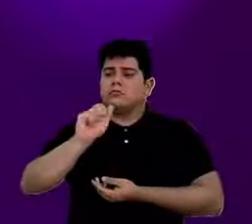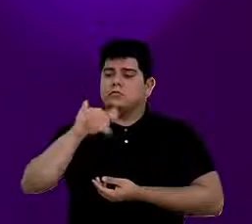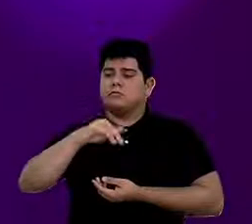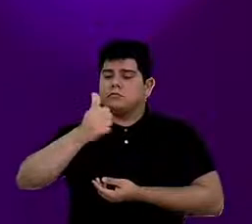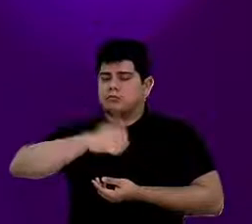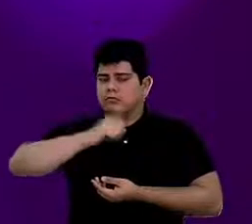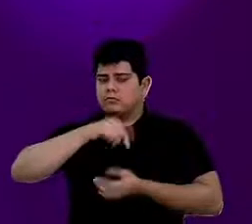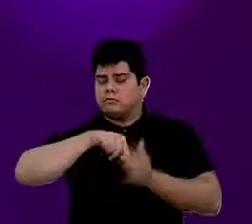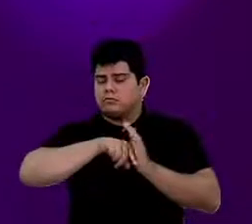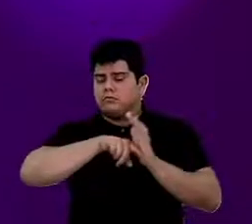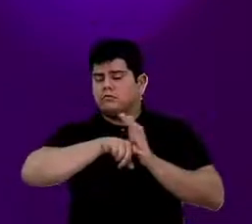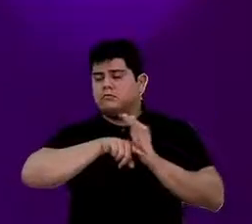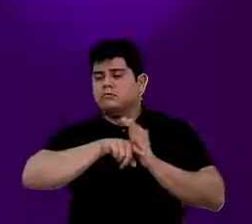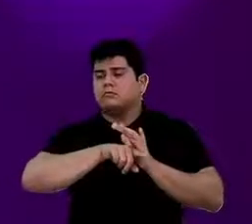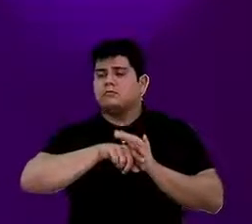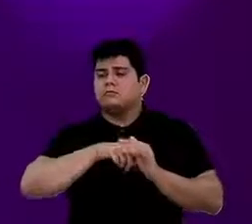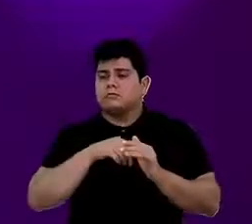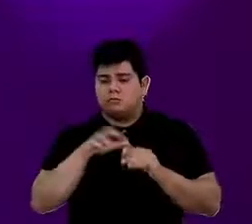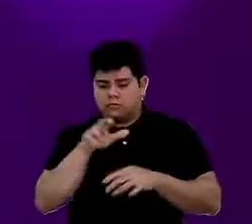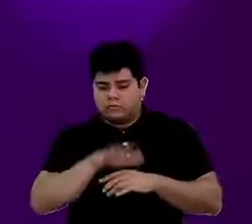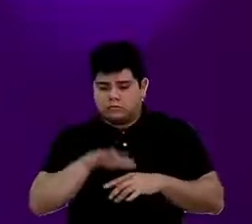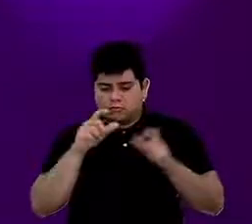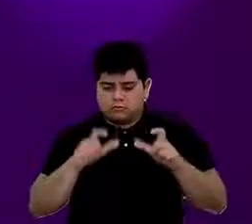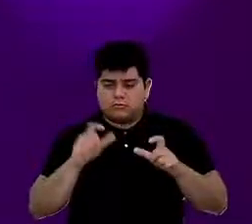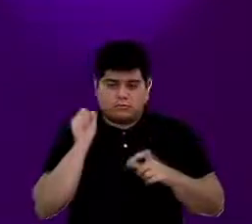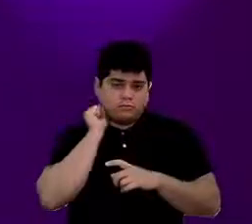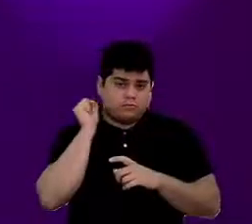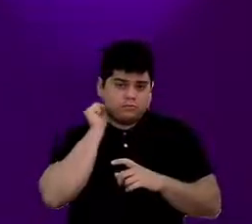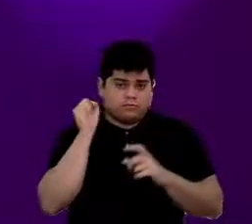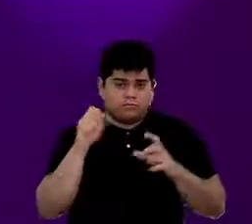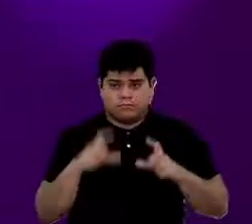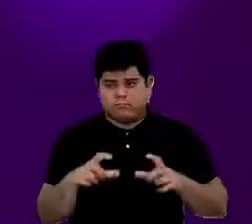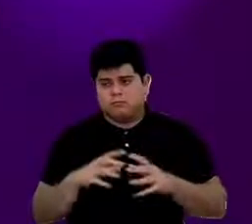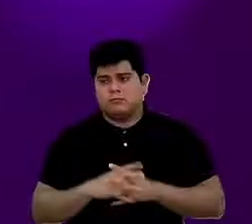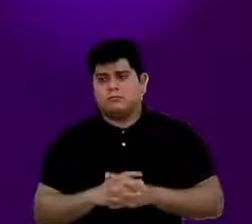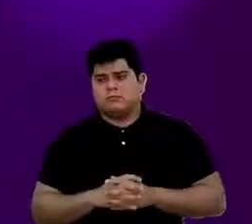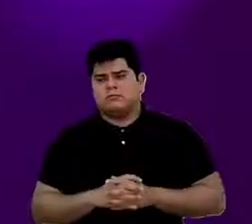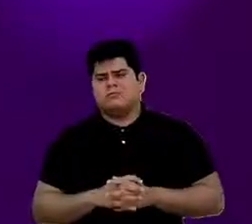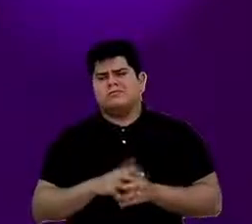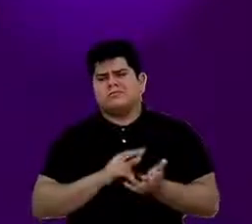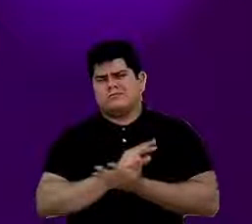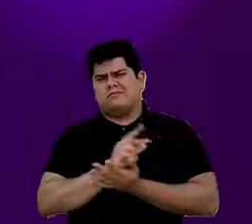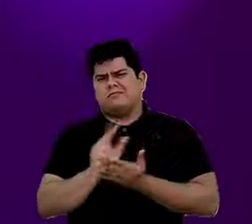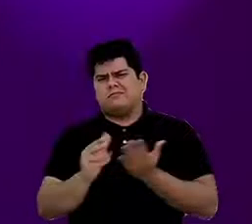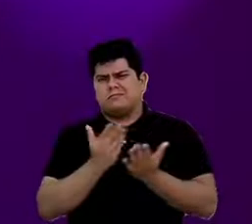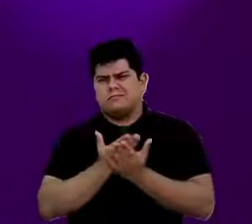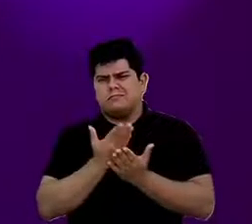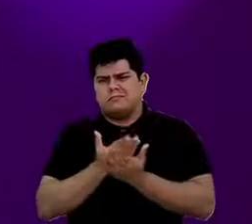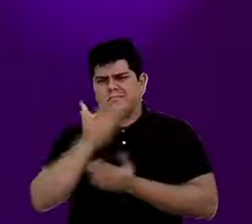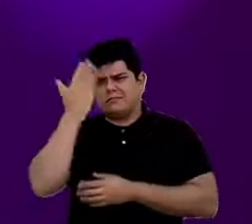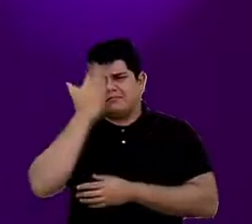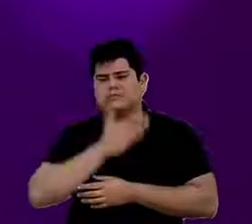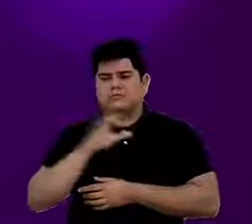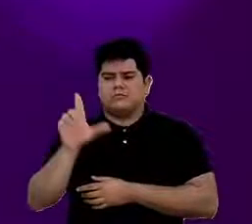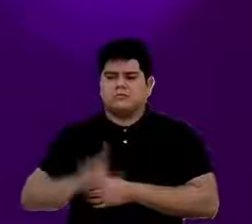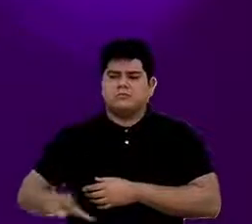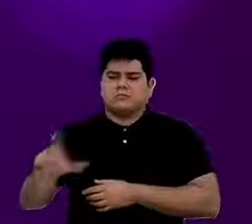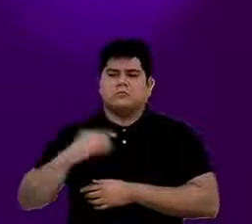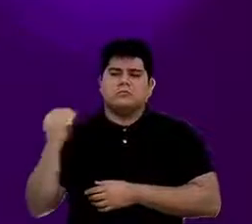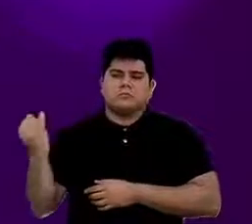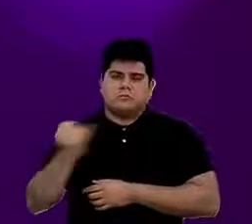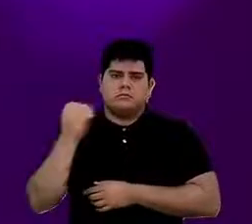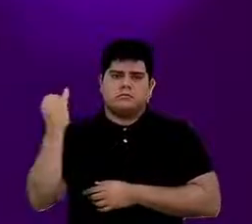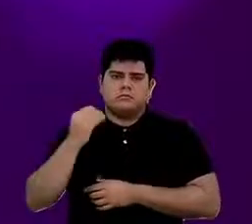quantitativa regional sobre o estresse. Vários estudos demonstram na literatura o valor prognóstico